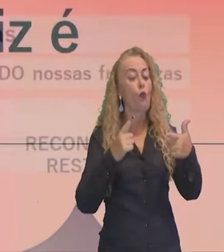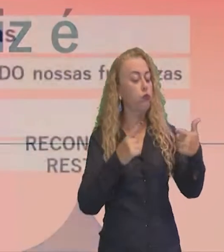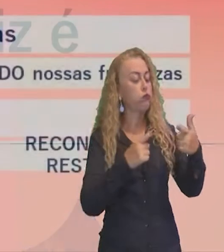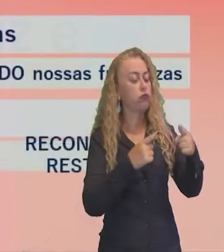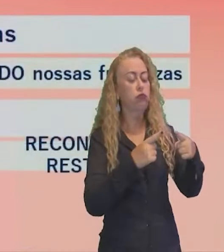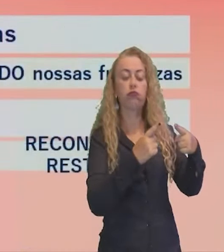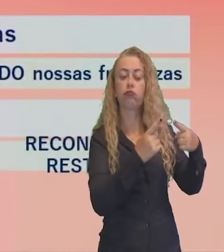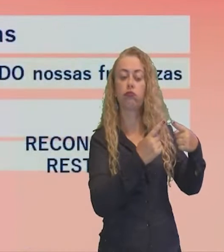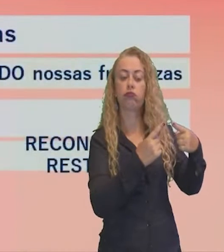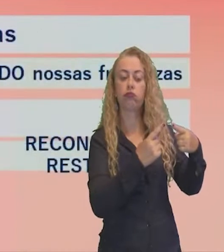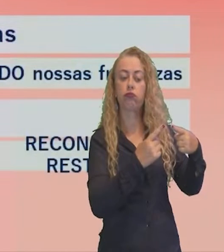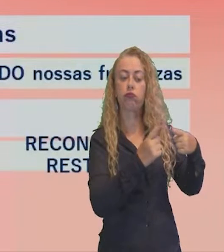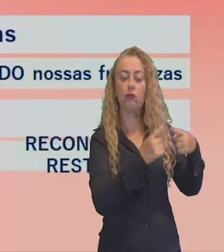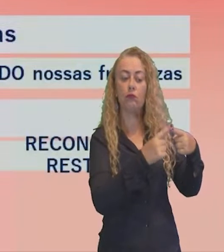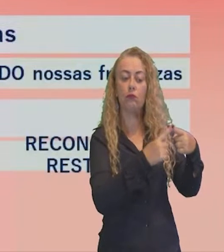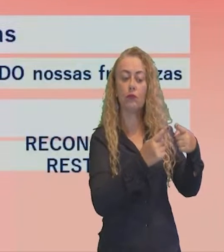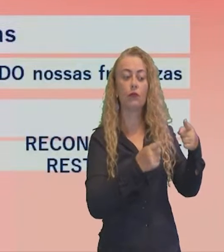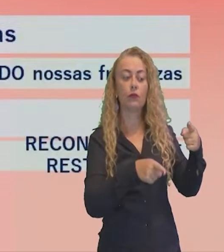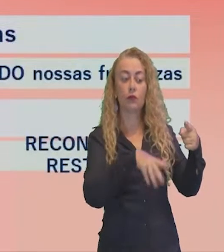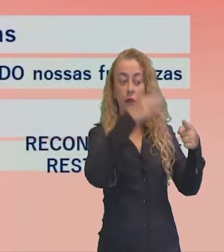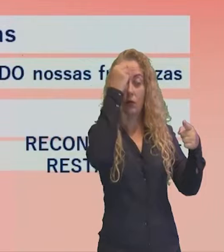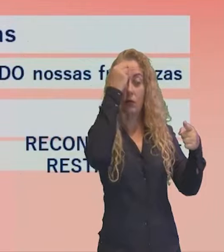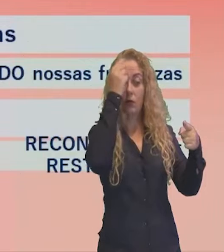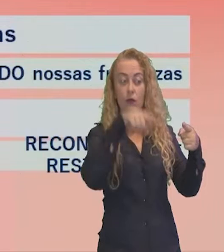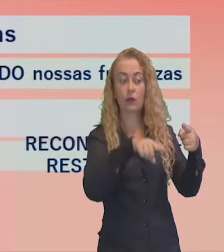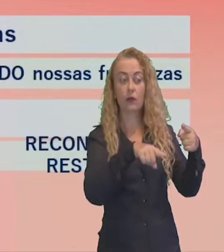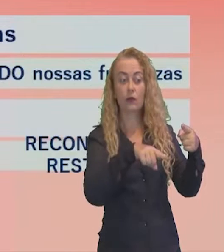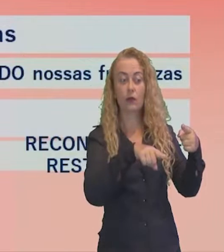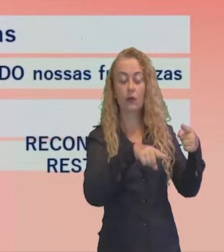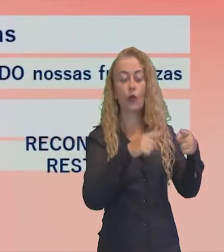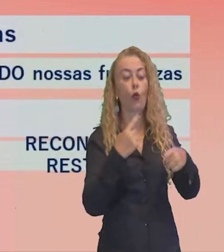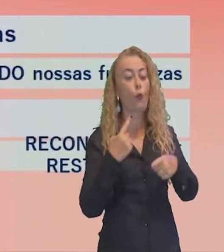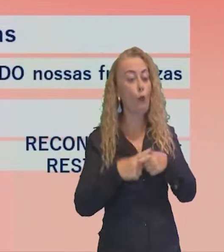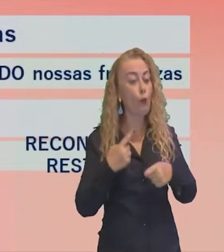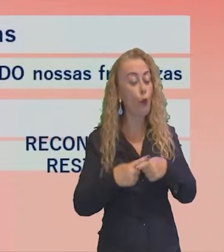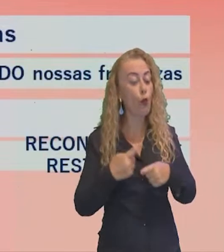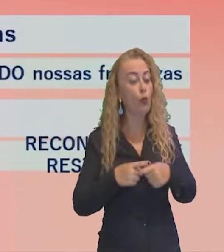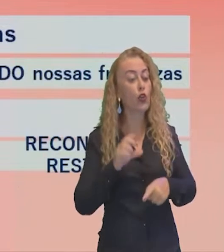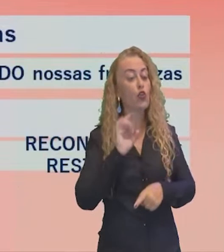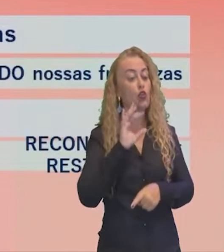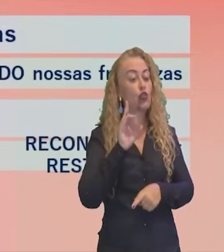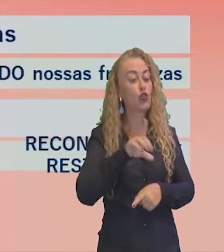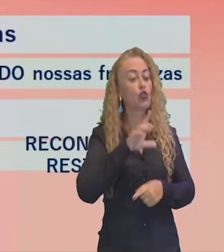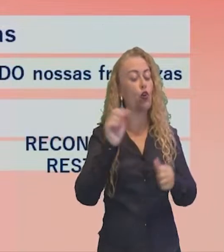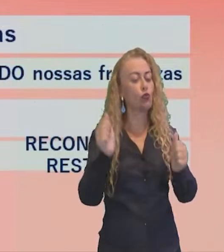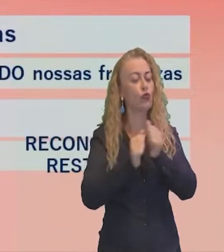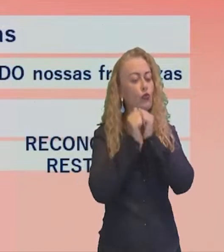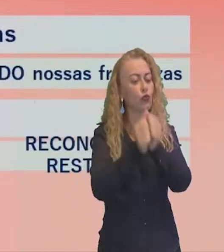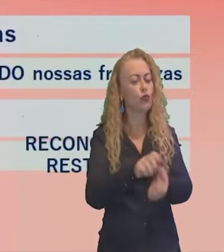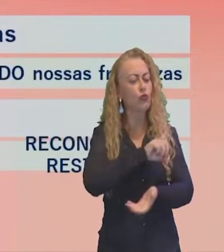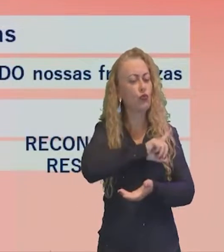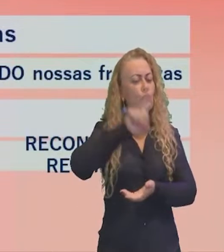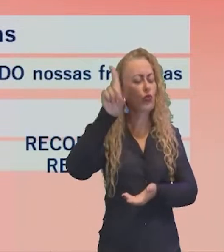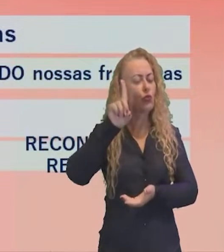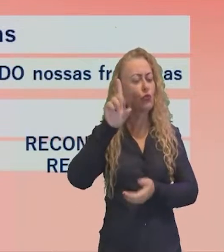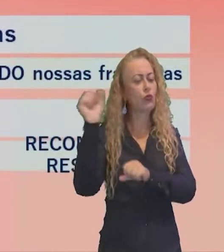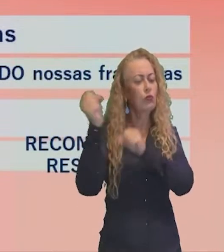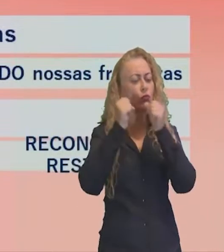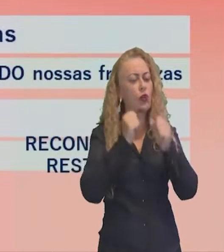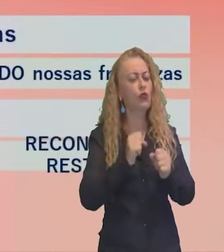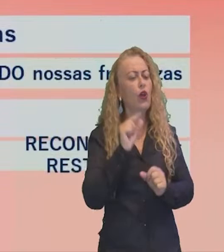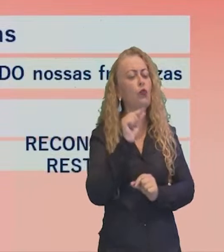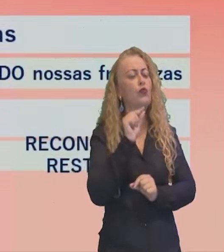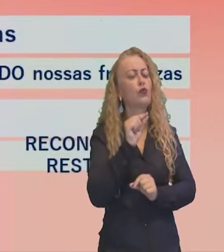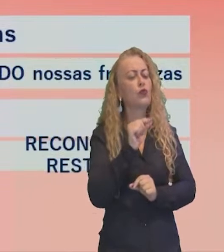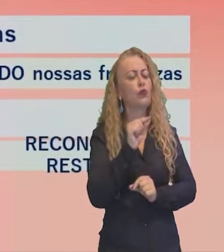lugar, entenda isto, porque só em Jesus é possível, só